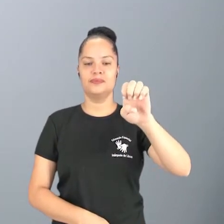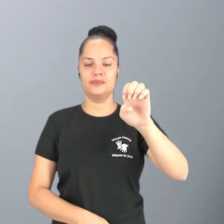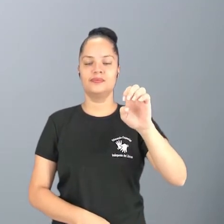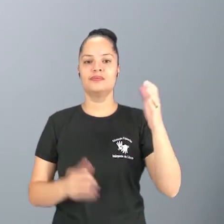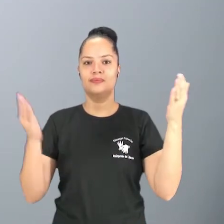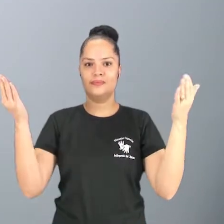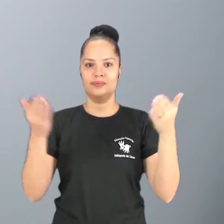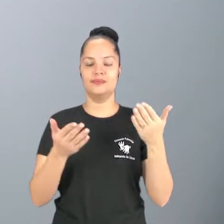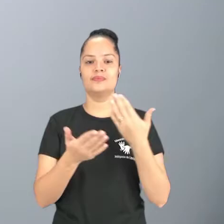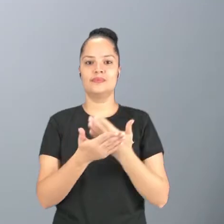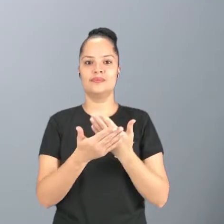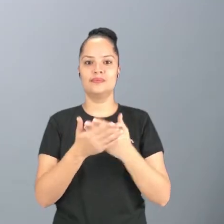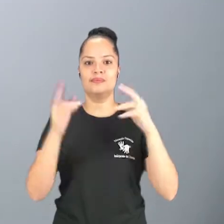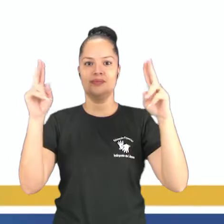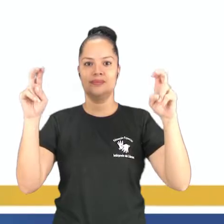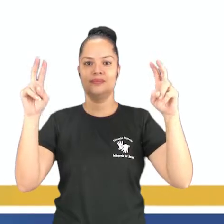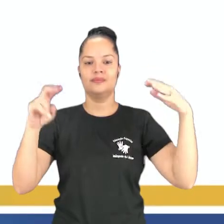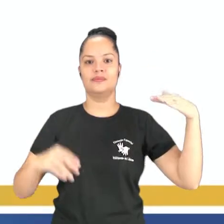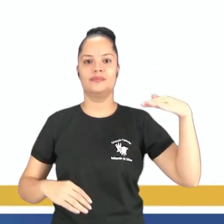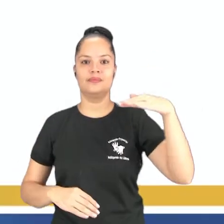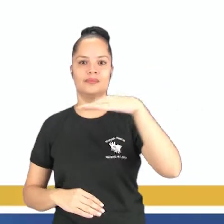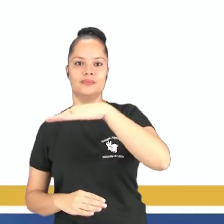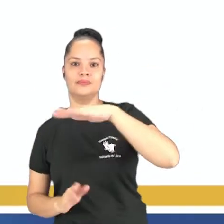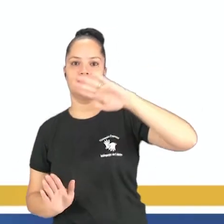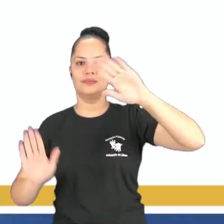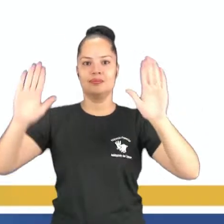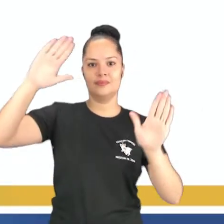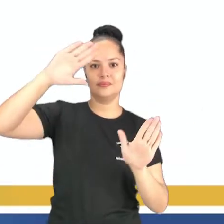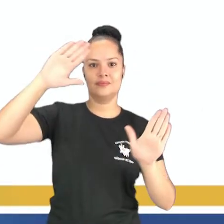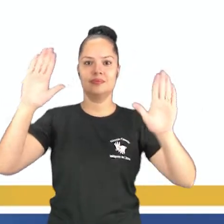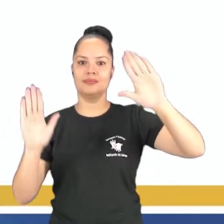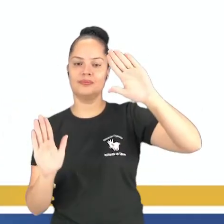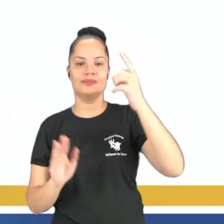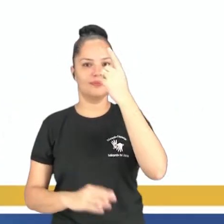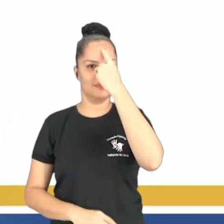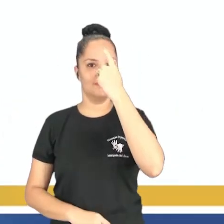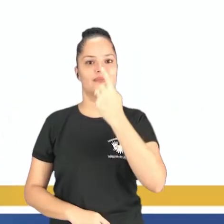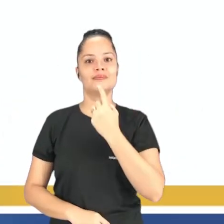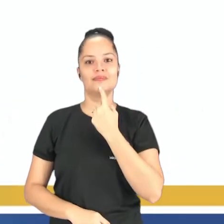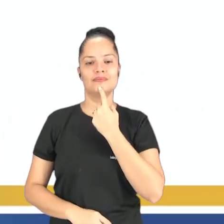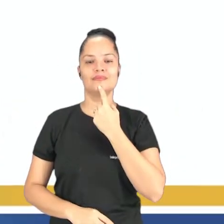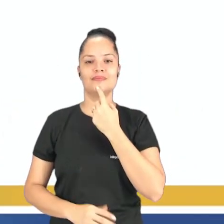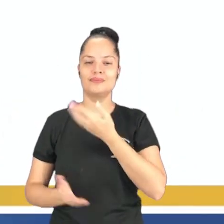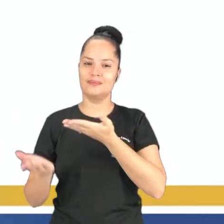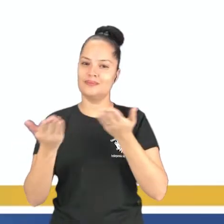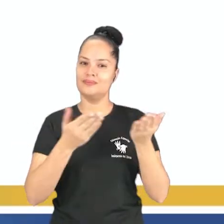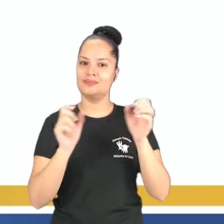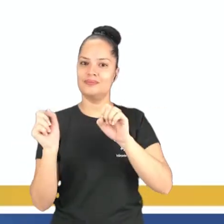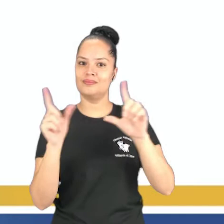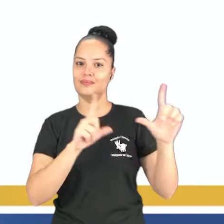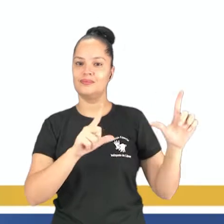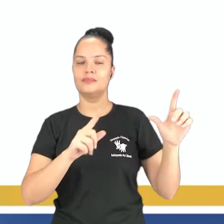falar sobre simetria de translação e rotação de uma figura. Acompanhem comigo então no slide.